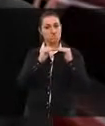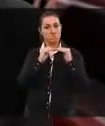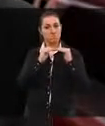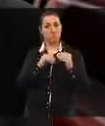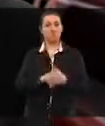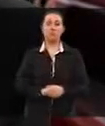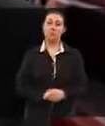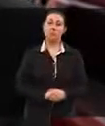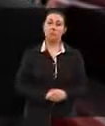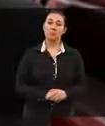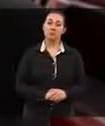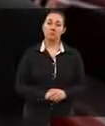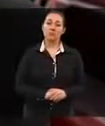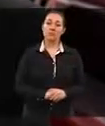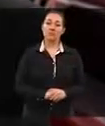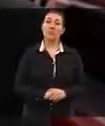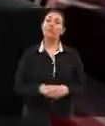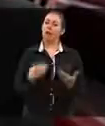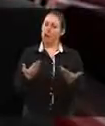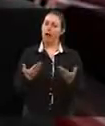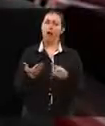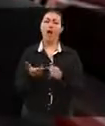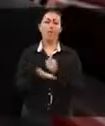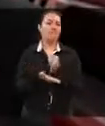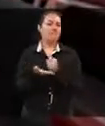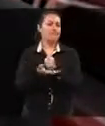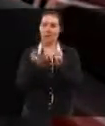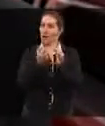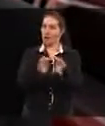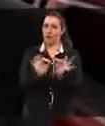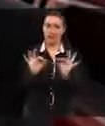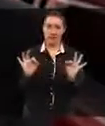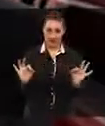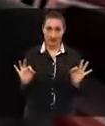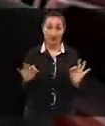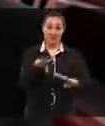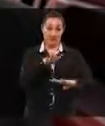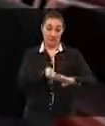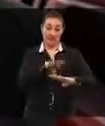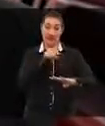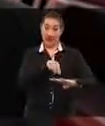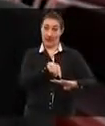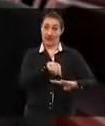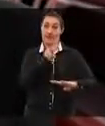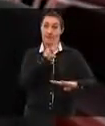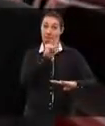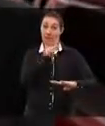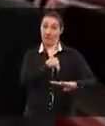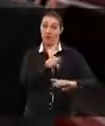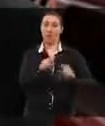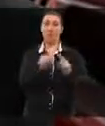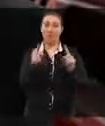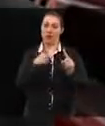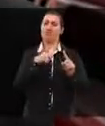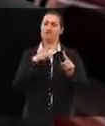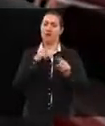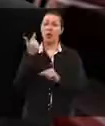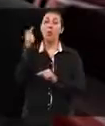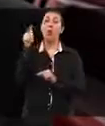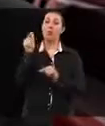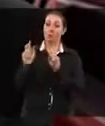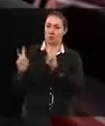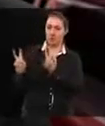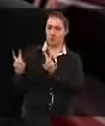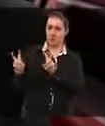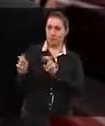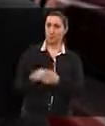alimentar, né? Em calorias. Então, é basicamente simples falando dessa questão matemática, né? Mas é algo muito mais